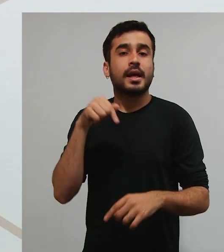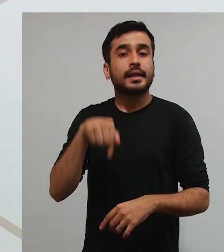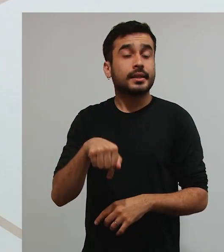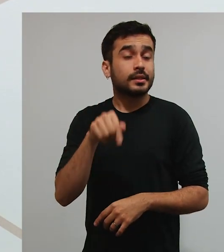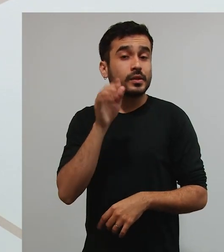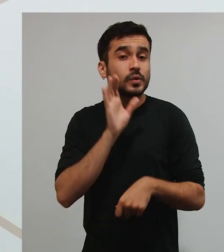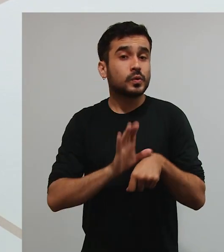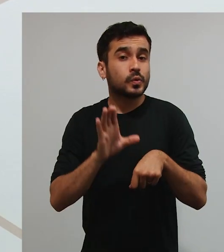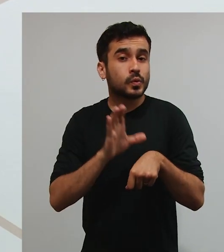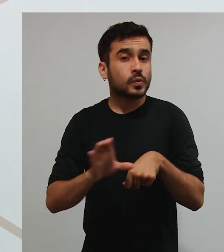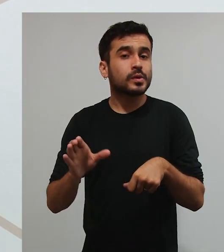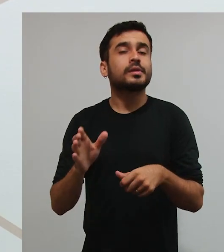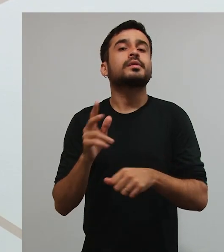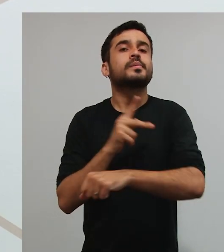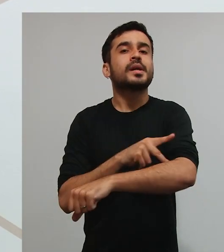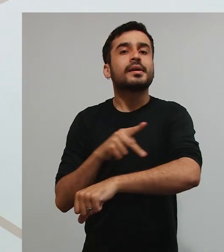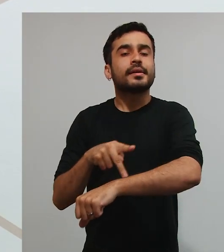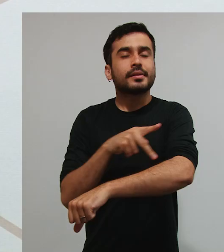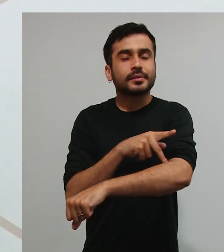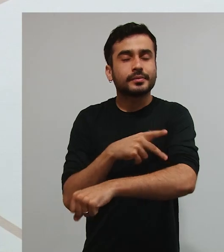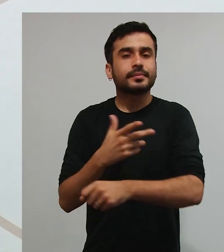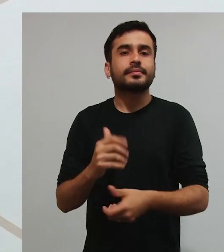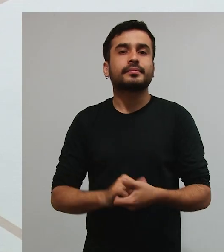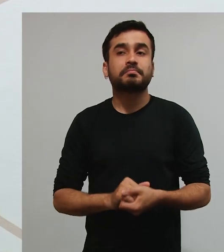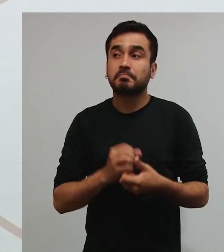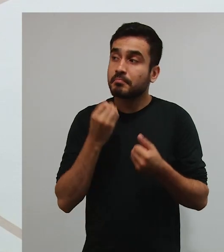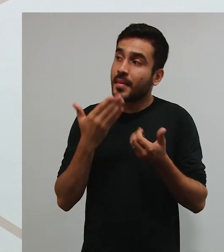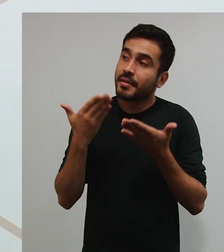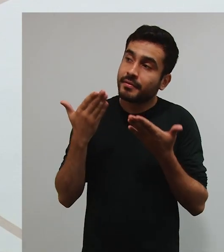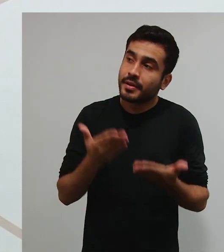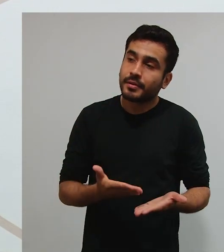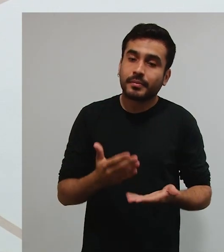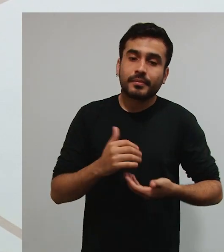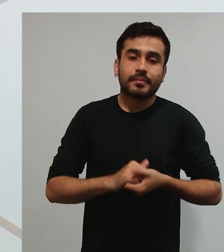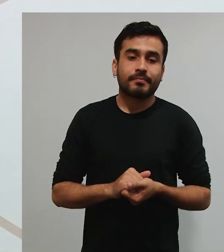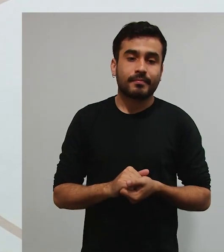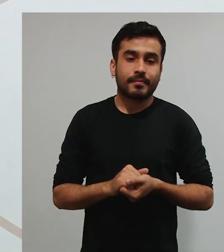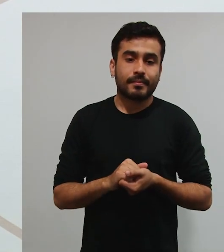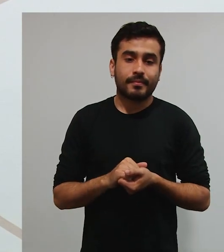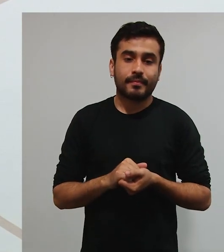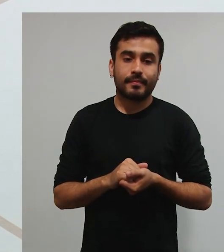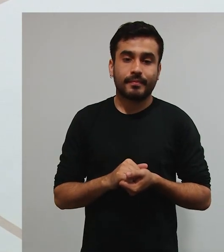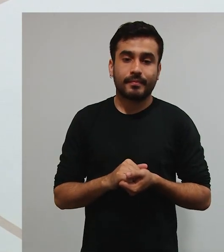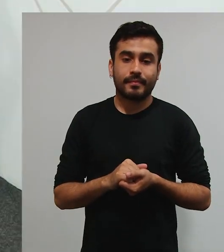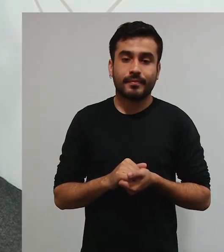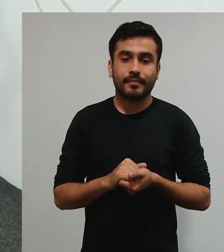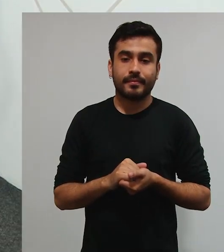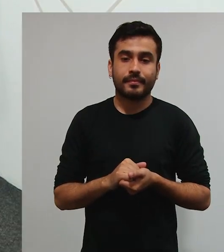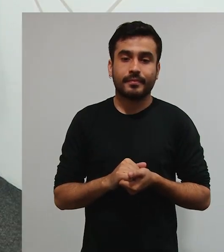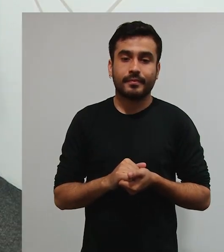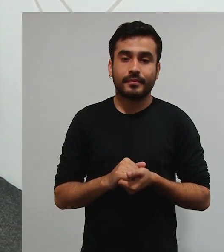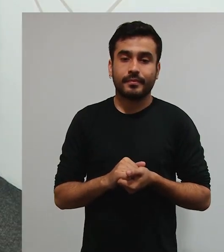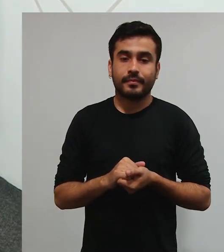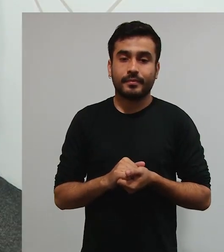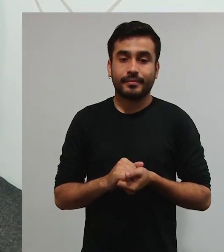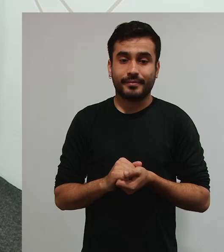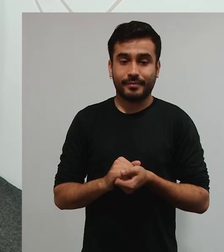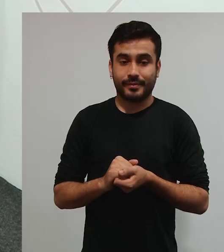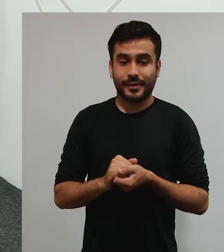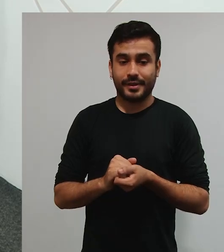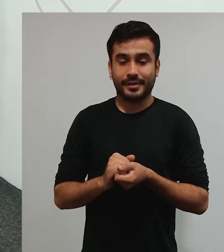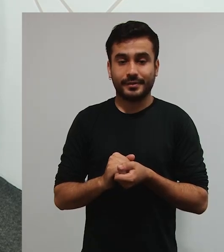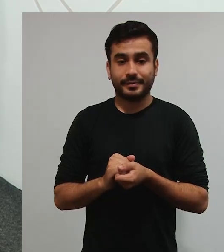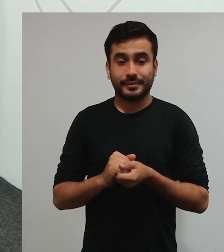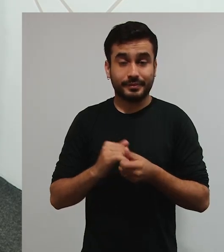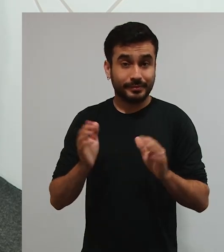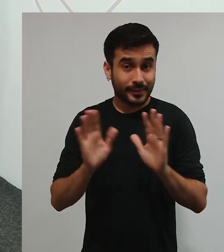professores inspiradores aqui no curso de pedagogia. Seja bem-vindo.